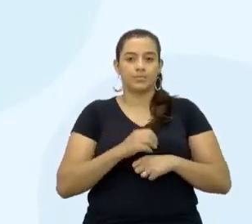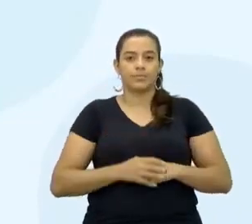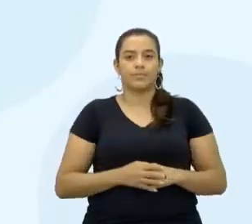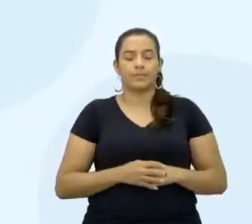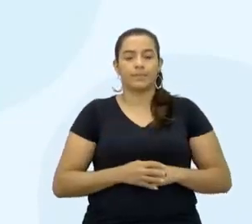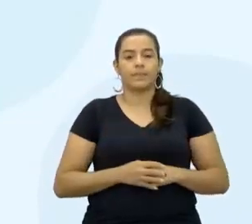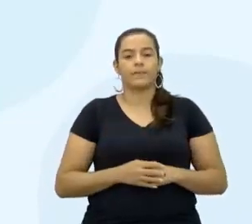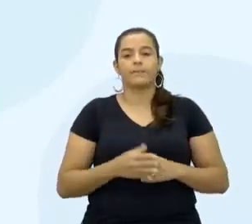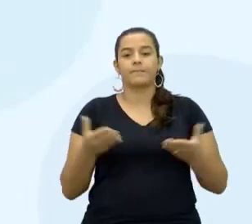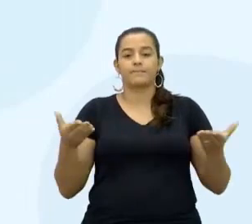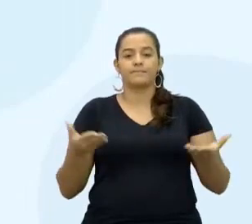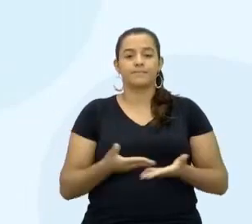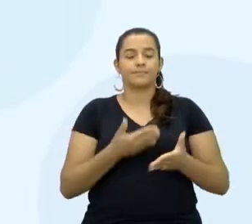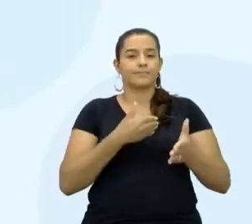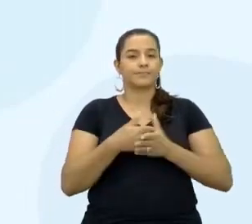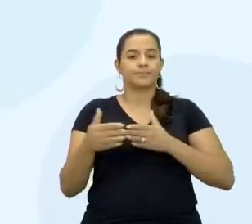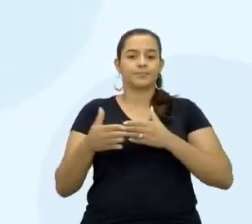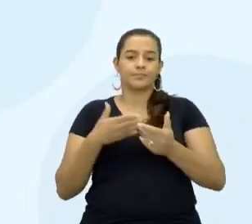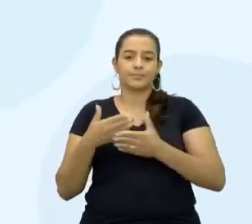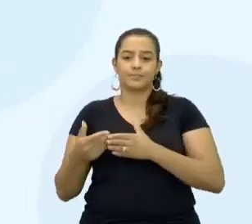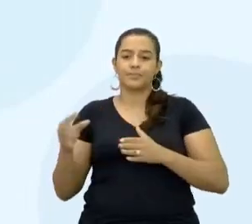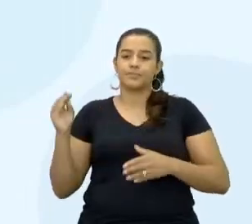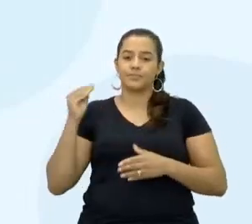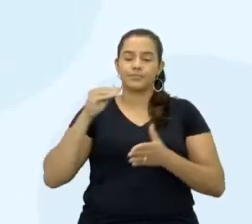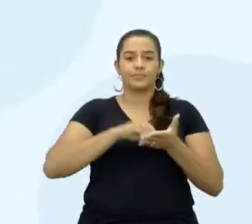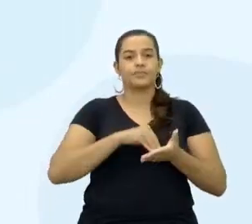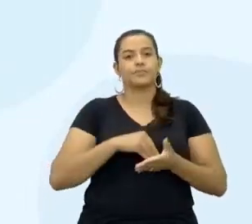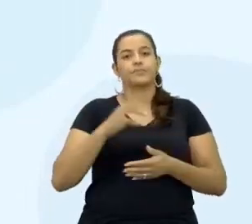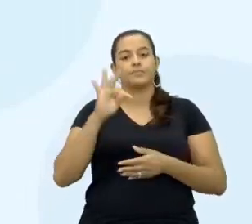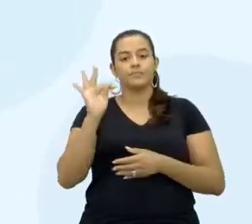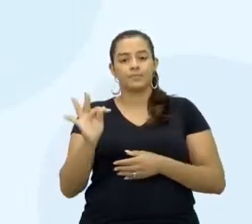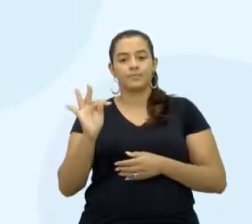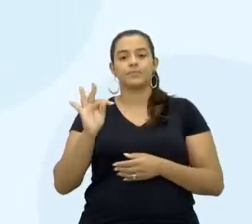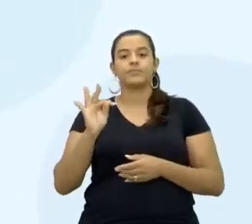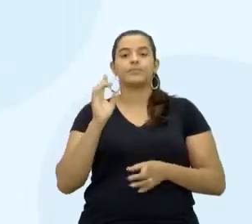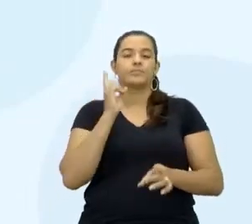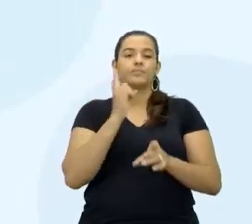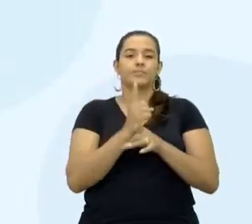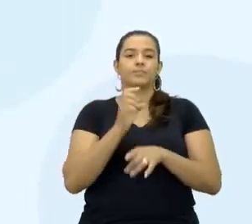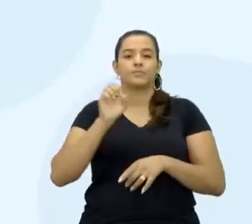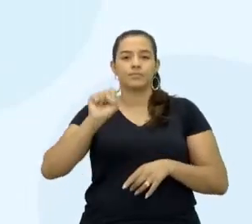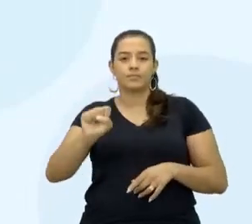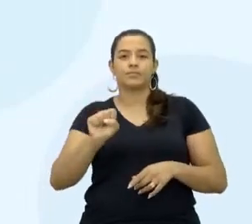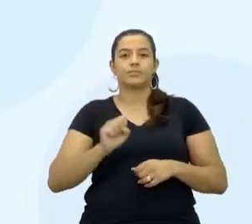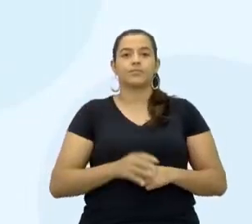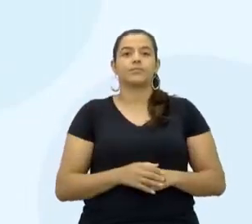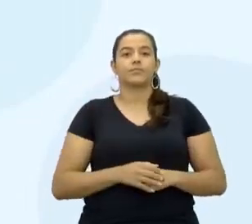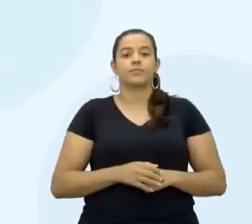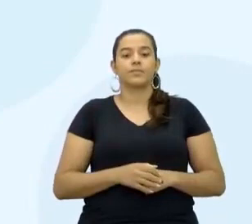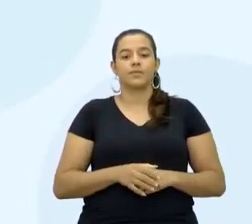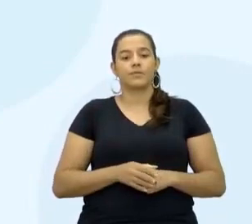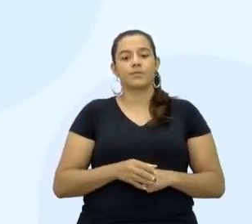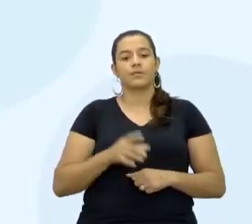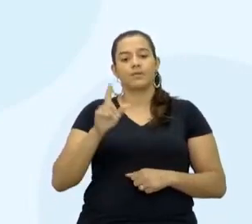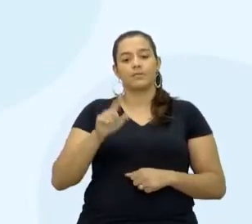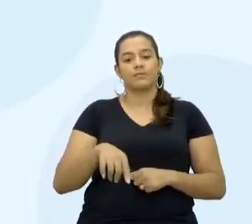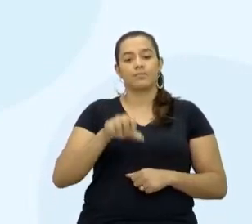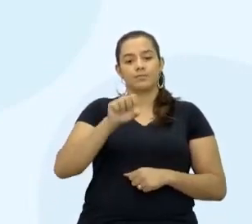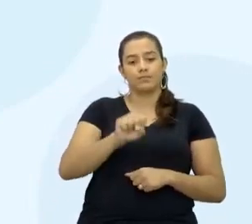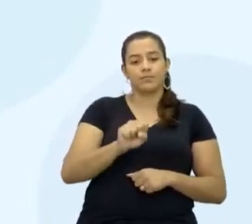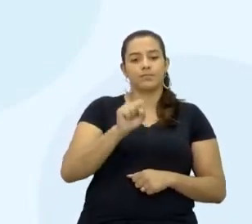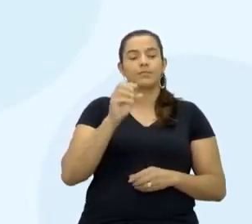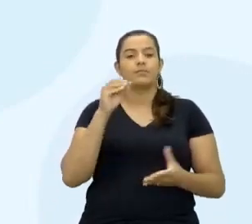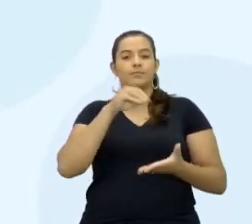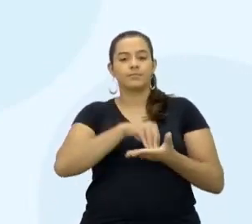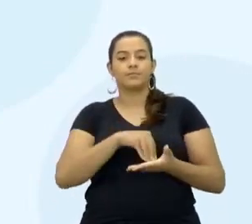agora, olha, qualquer valor que você colocar no lugar do T, você vai achar o S. E vice-versa, coloca um valor aqui no lugar do S, uma posição da